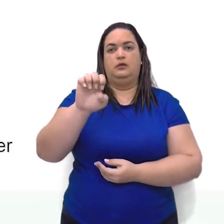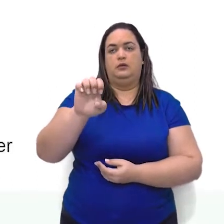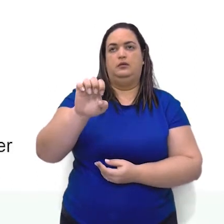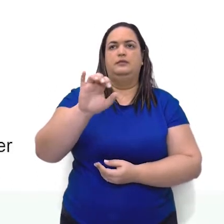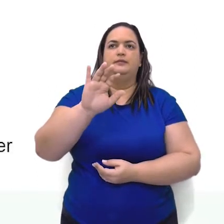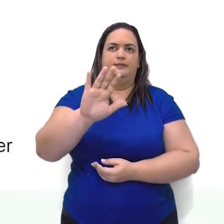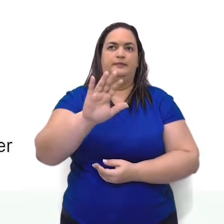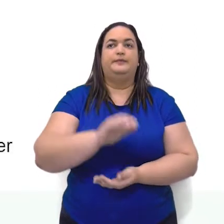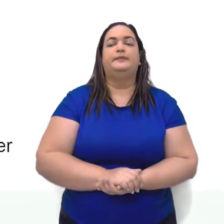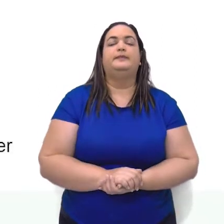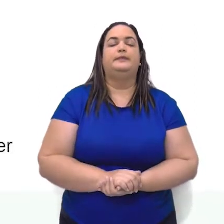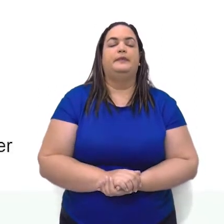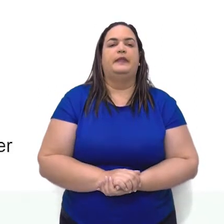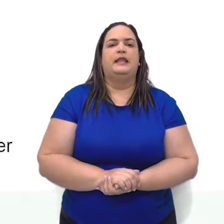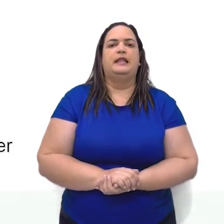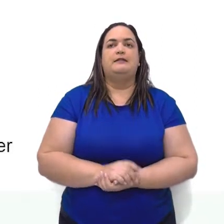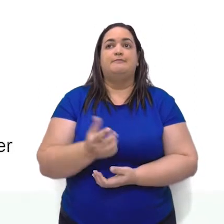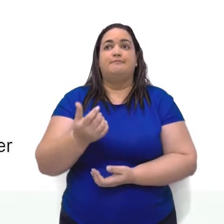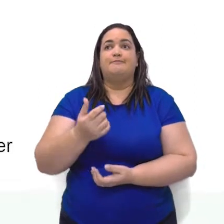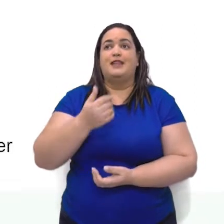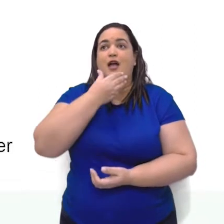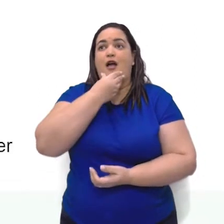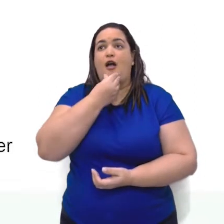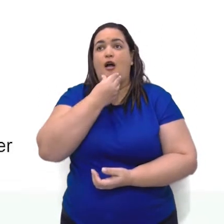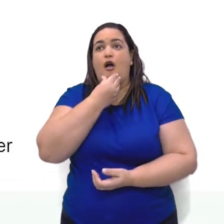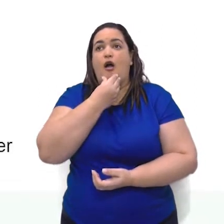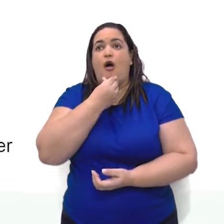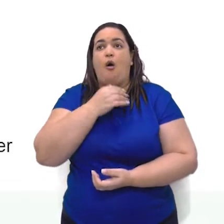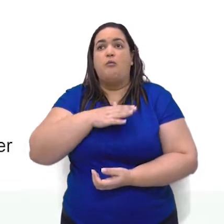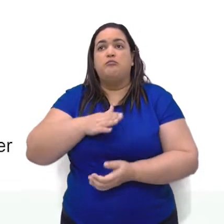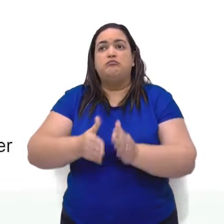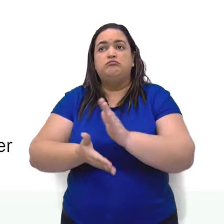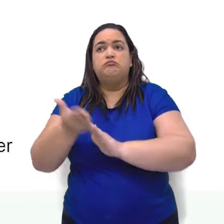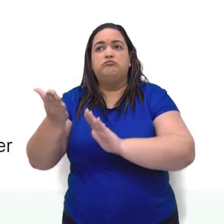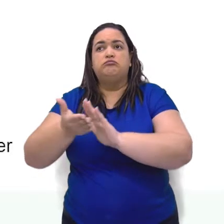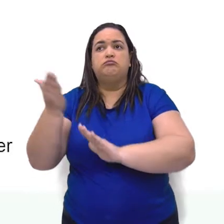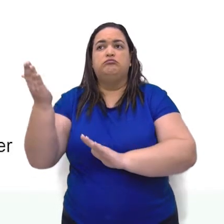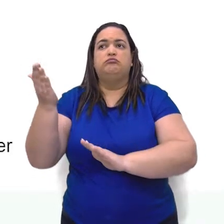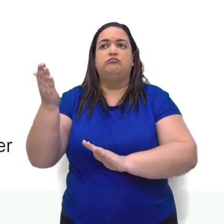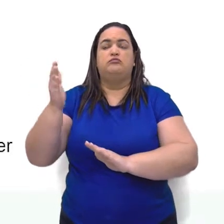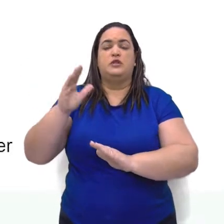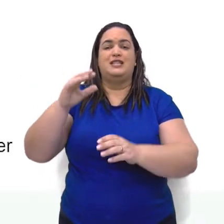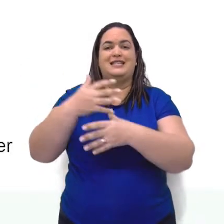Kong, Betty Hoff, Gwyneth